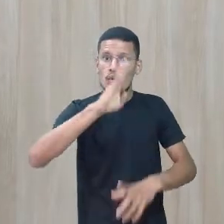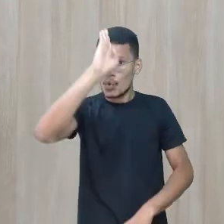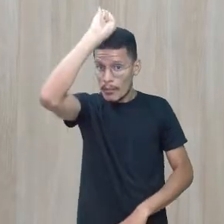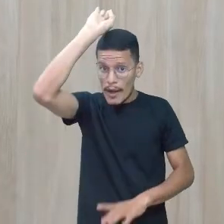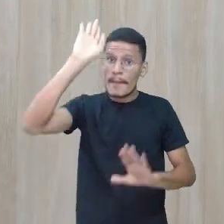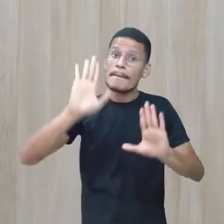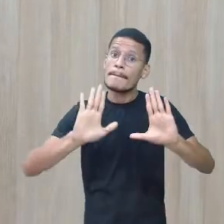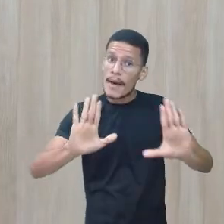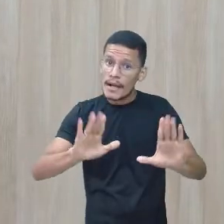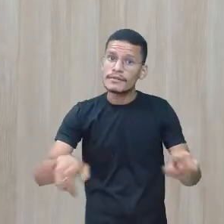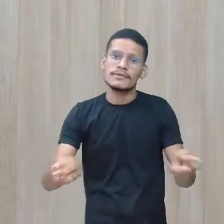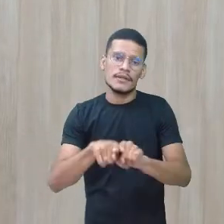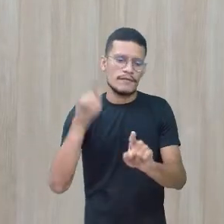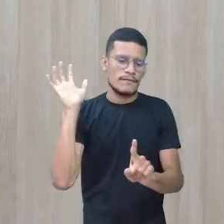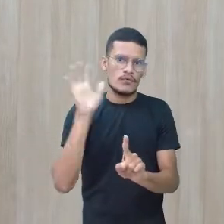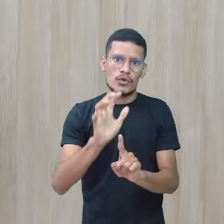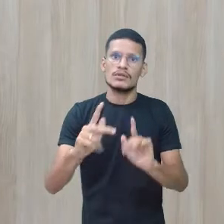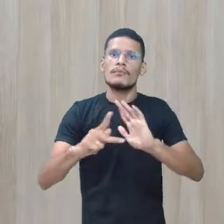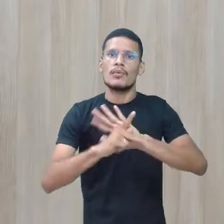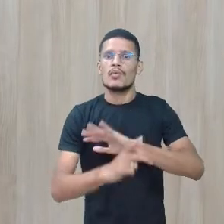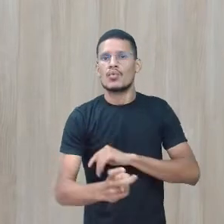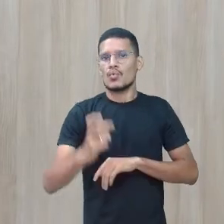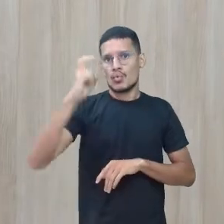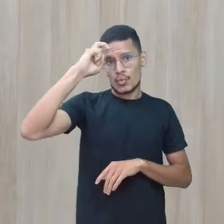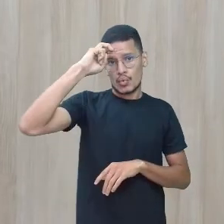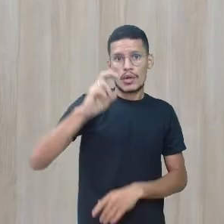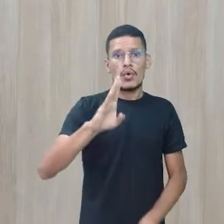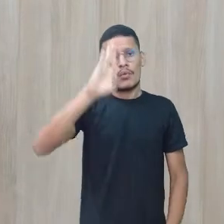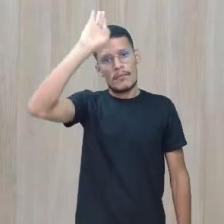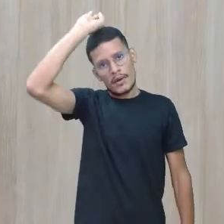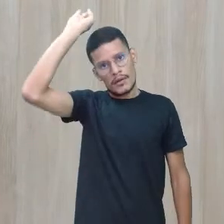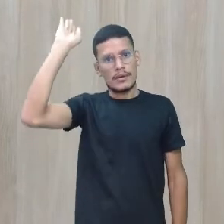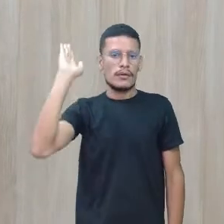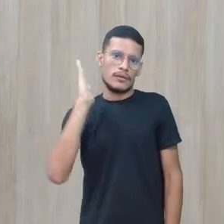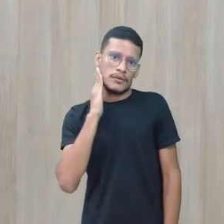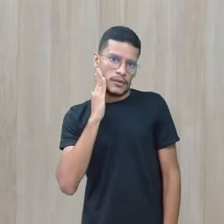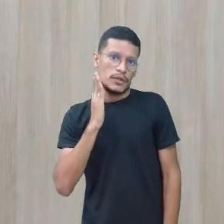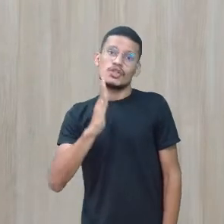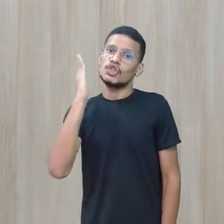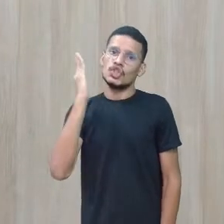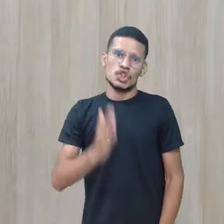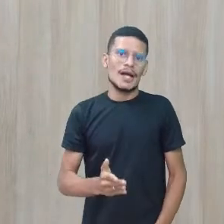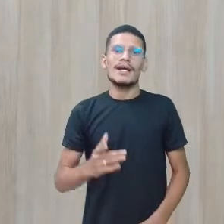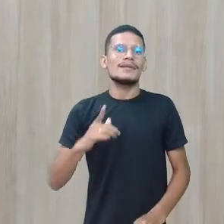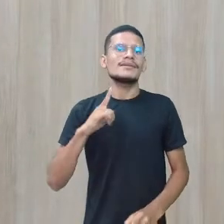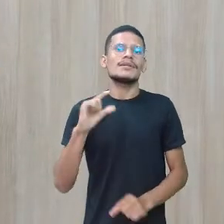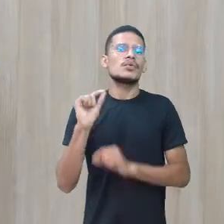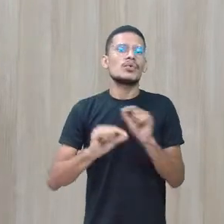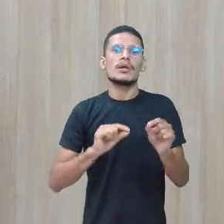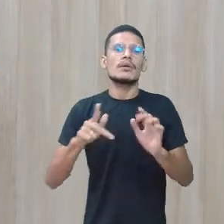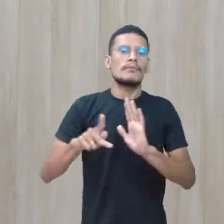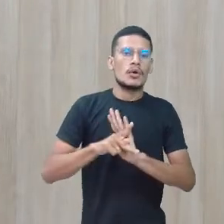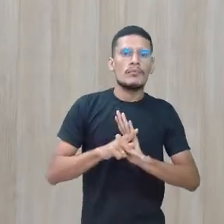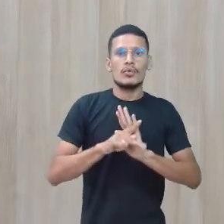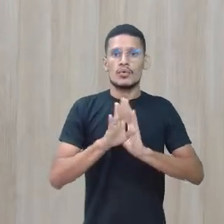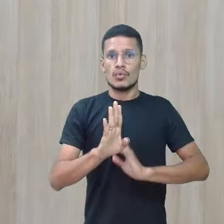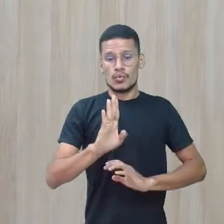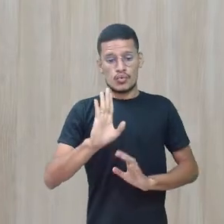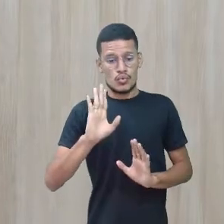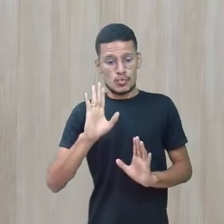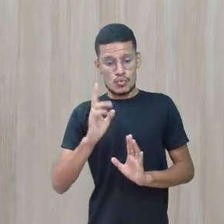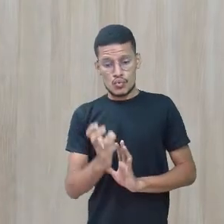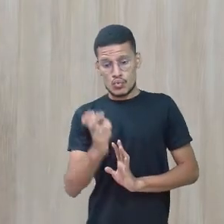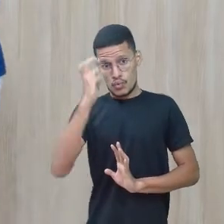foram influenciados pela cultura romana, né? Que já era, inclusive, uma cultura agregada